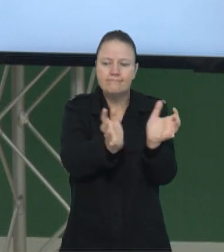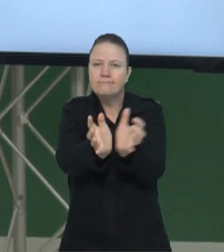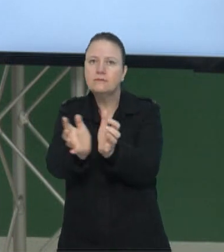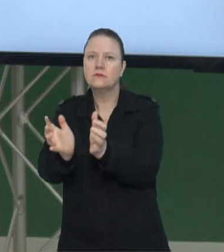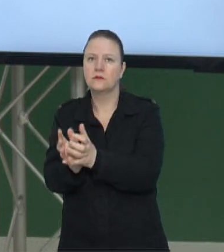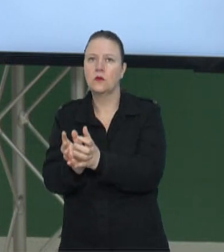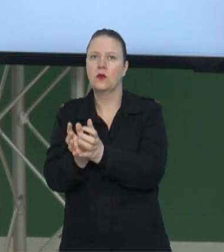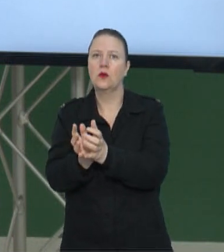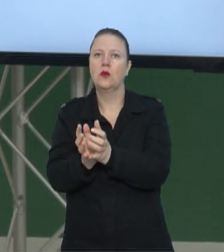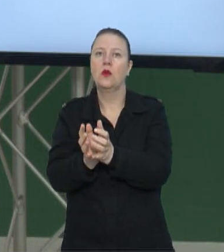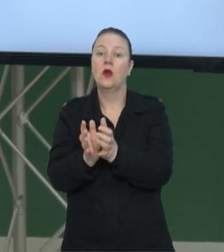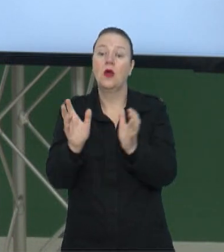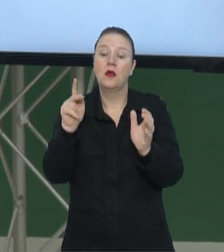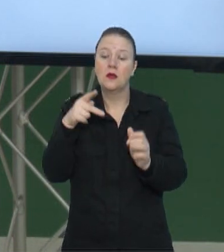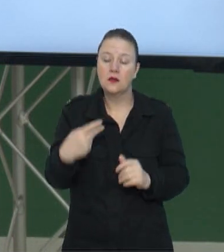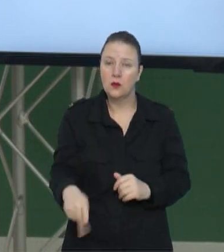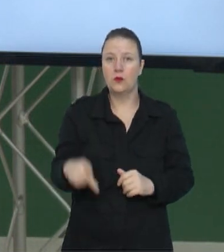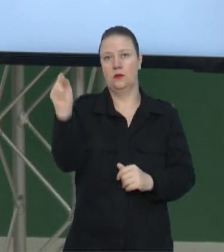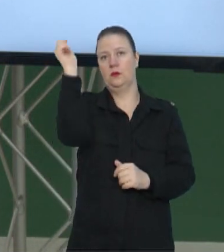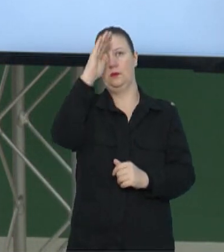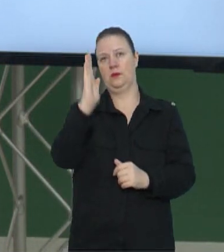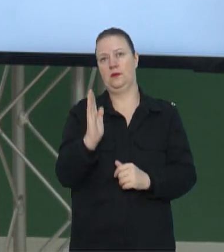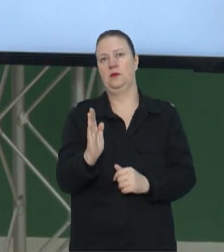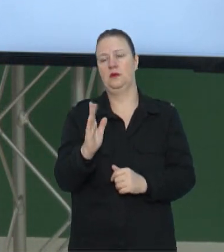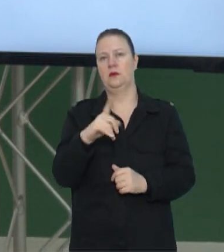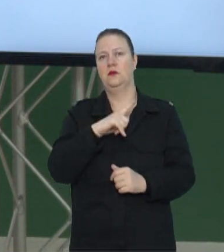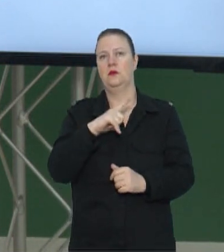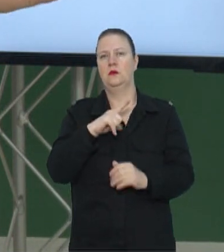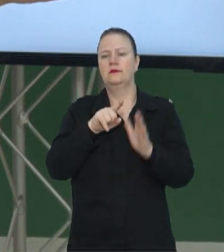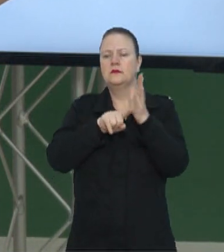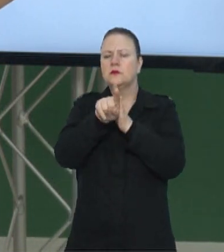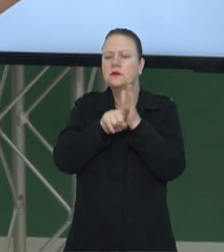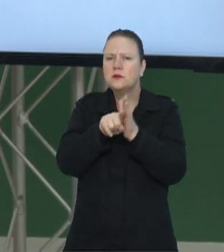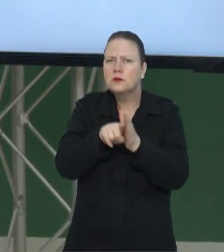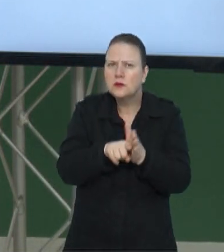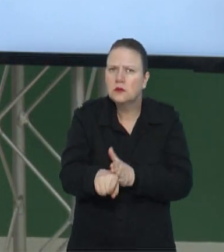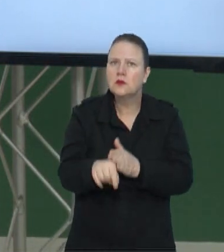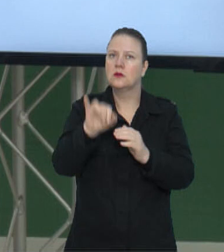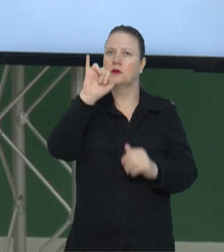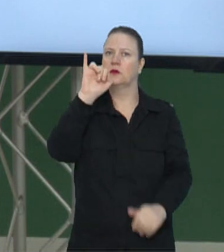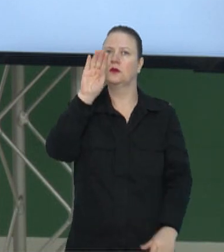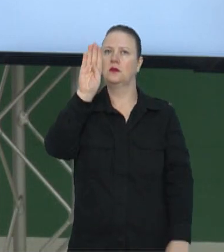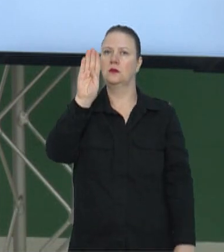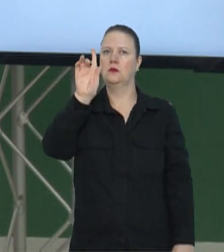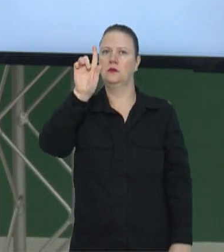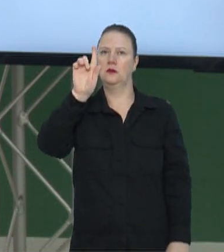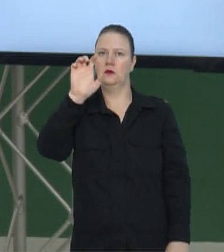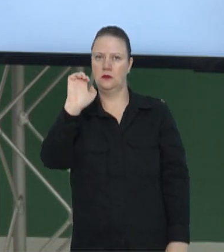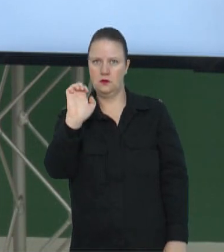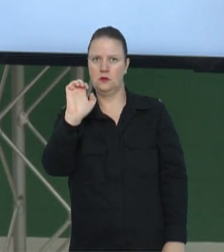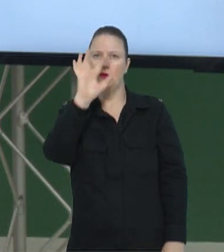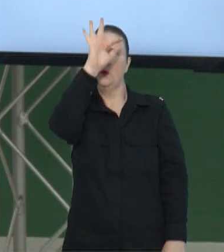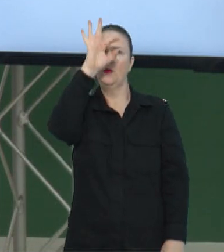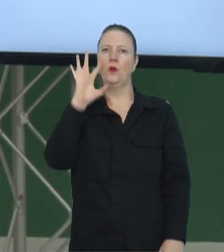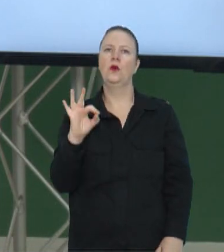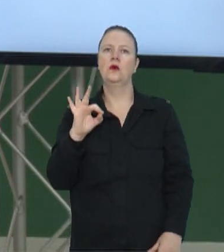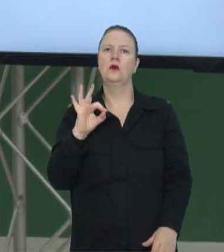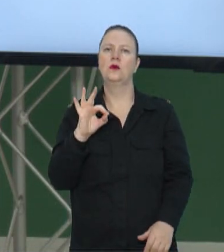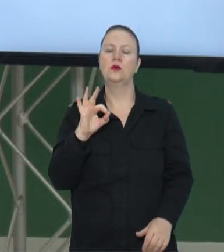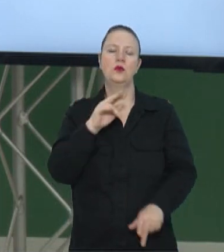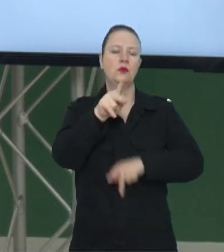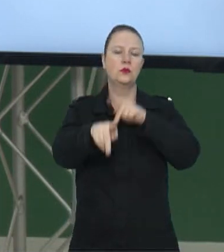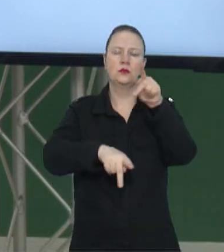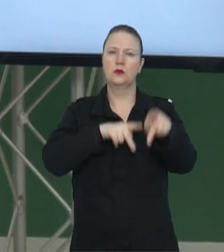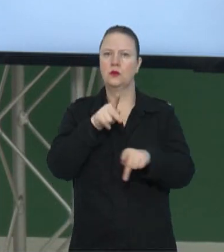compuseram a população brasileira, nós vamos ter uma pesquisa que é realizada pelo IBGE, que é porcentagem da população